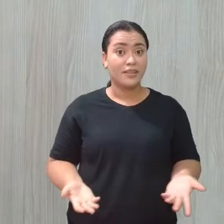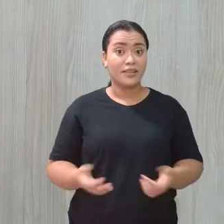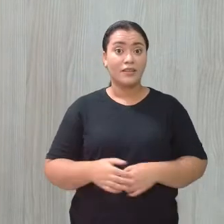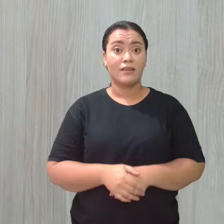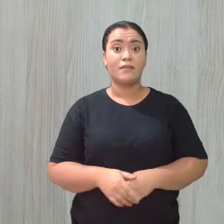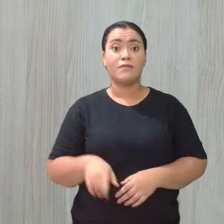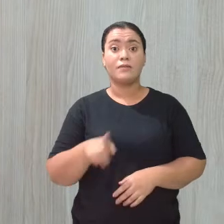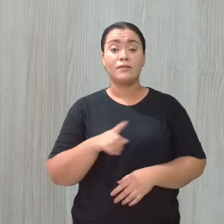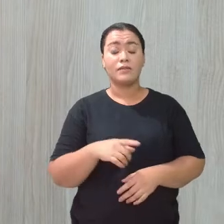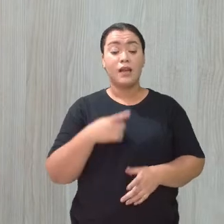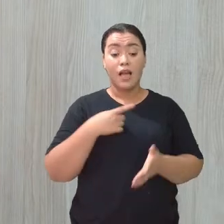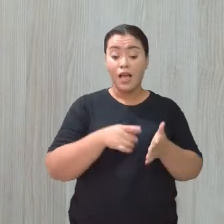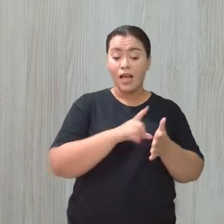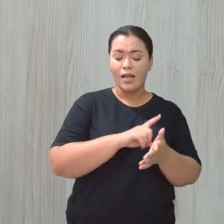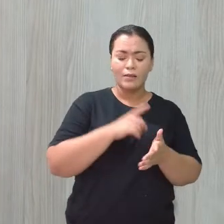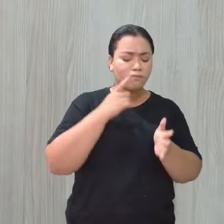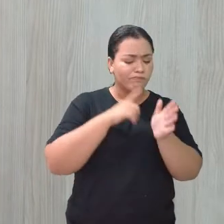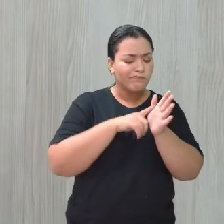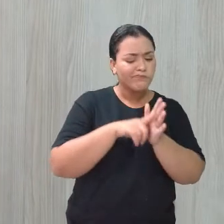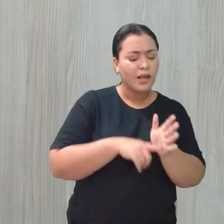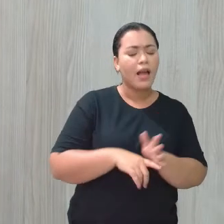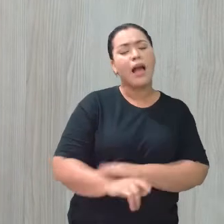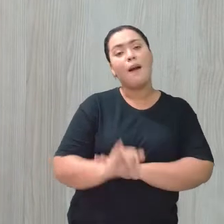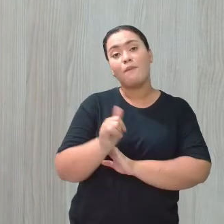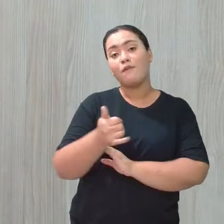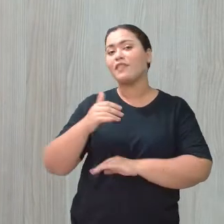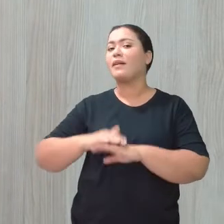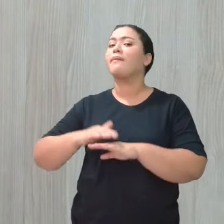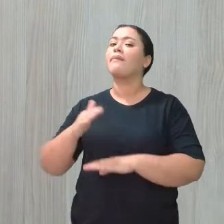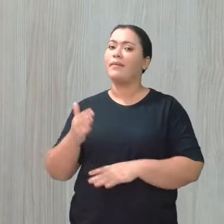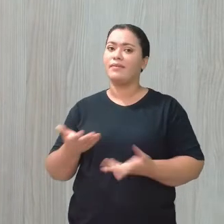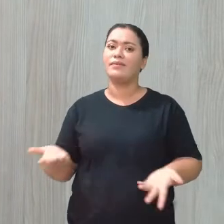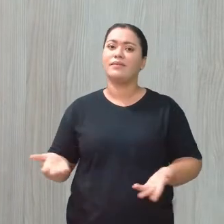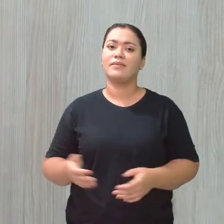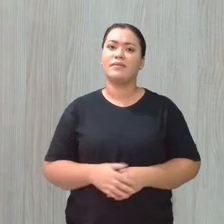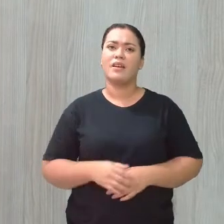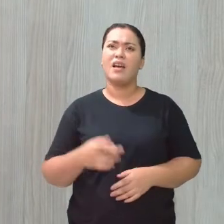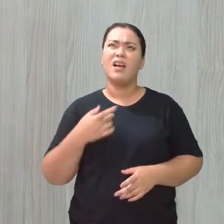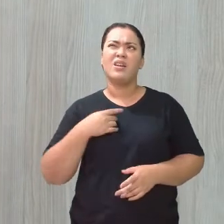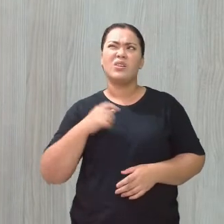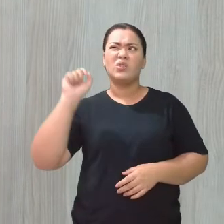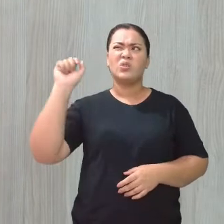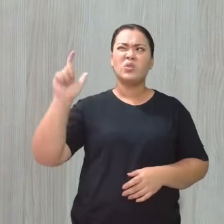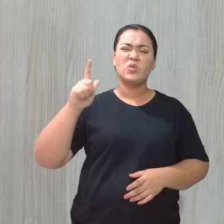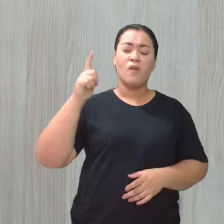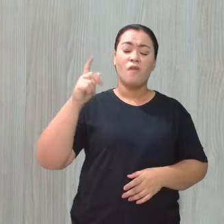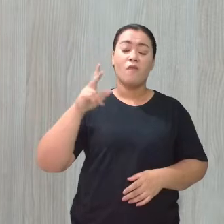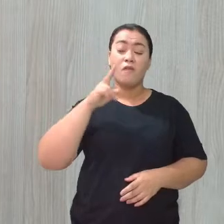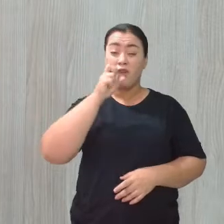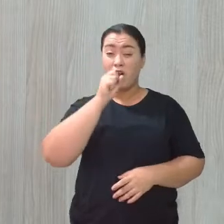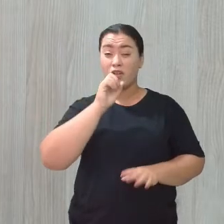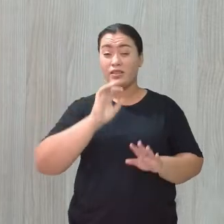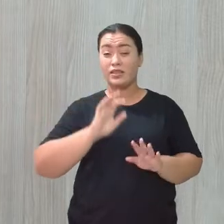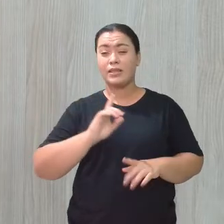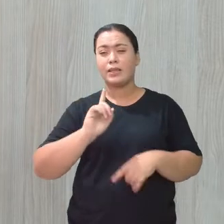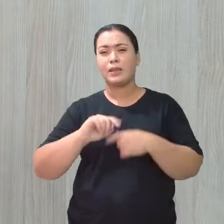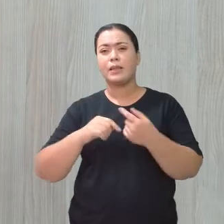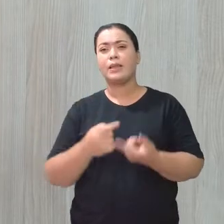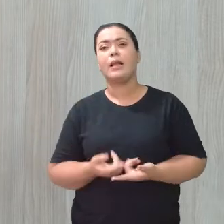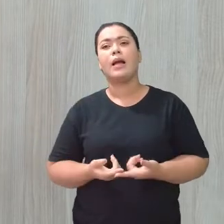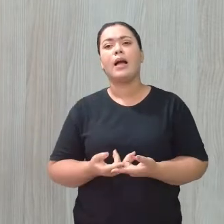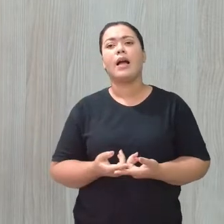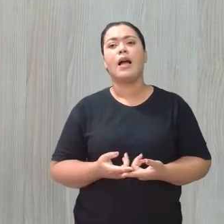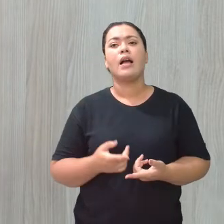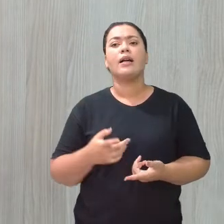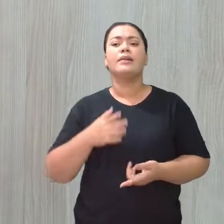Você consultando antes vai poder aproveitar mais, né? Aí eu não vou na hora do sol muito intenso, mas vou na hora que o sol,